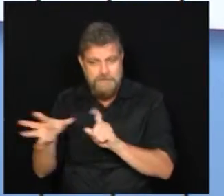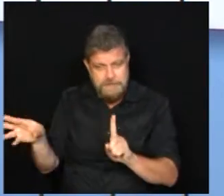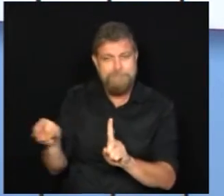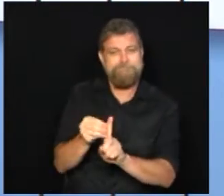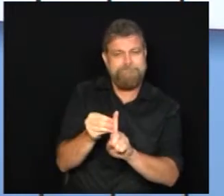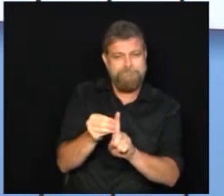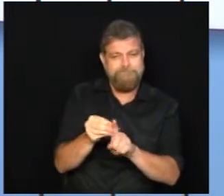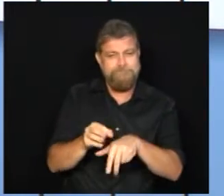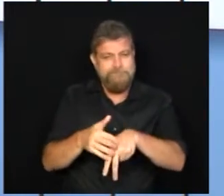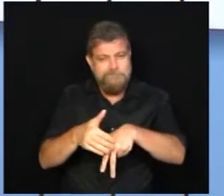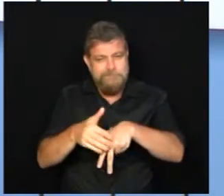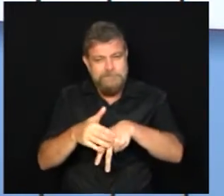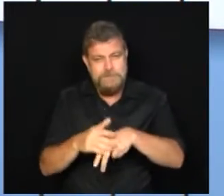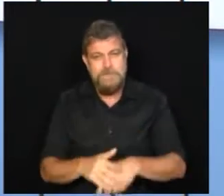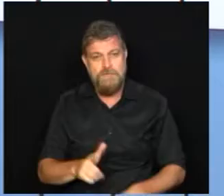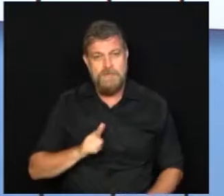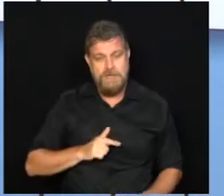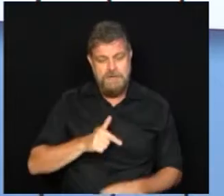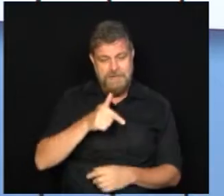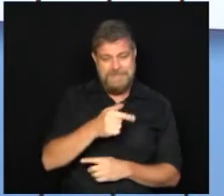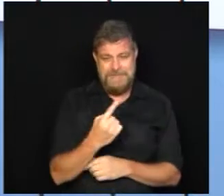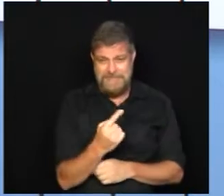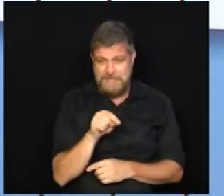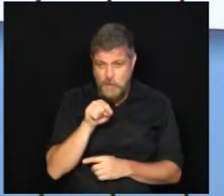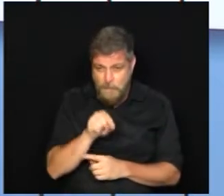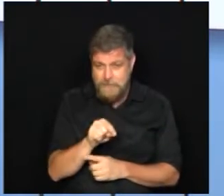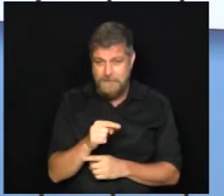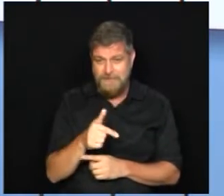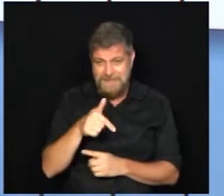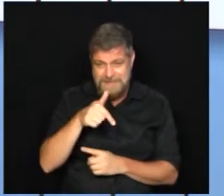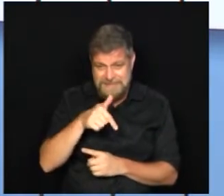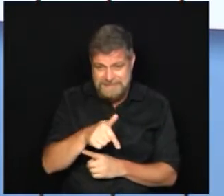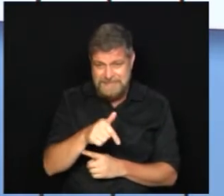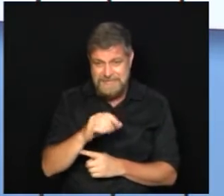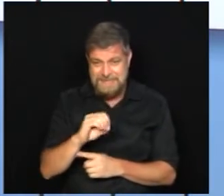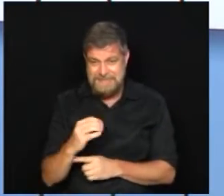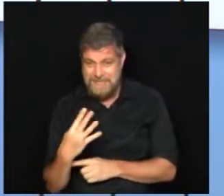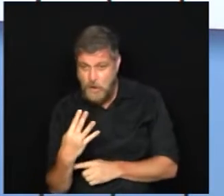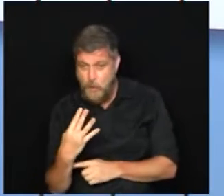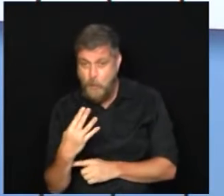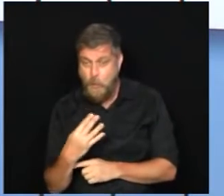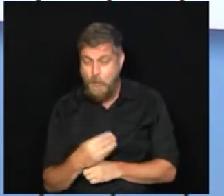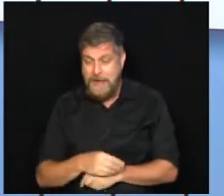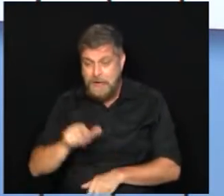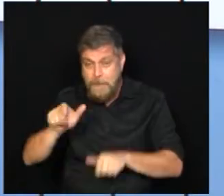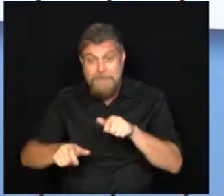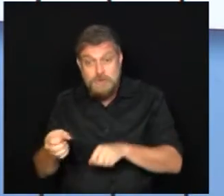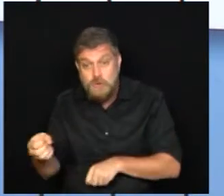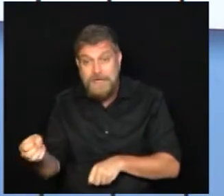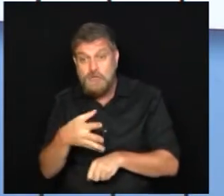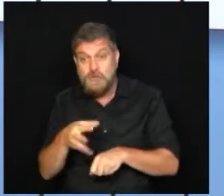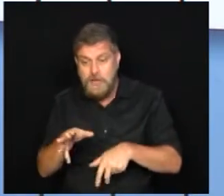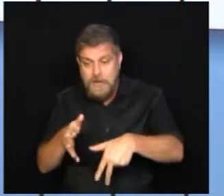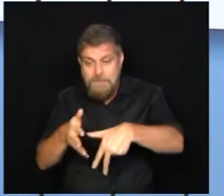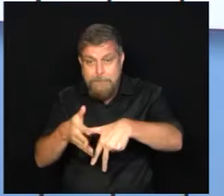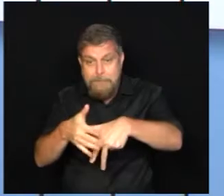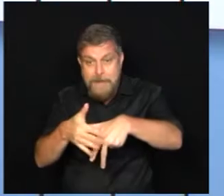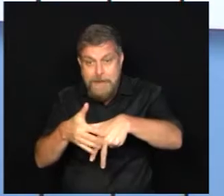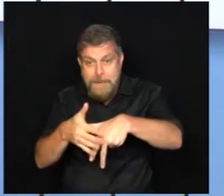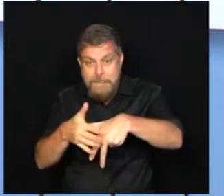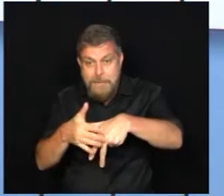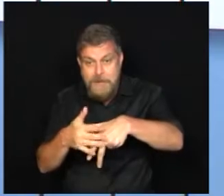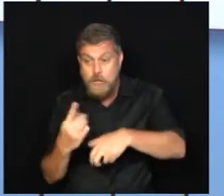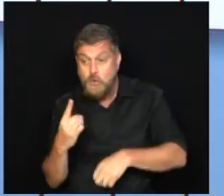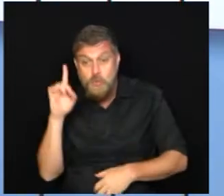2019 num total de setenta e um 1704 novos casos nas últimas 24 horas